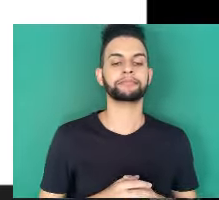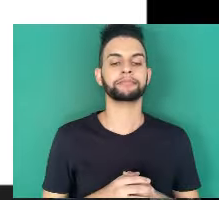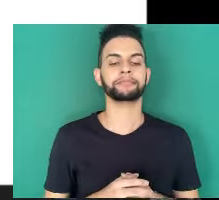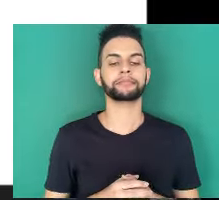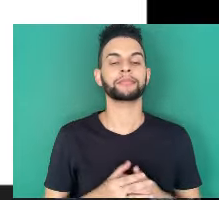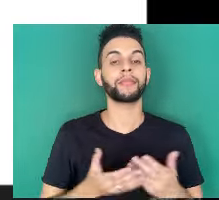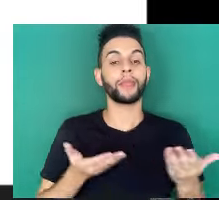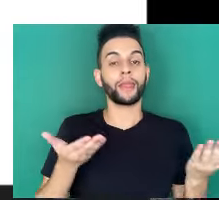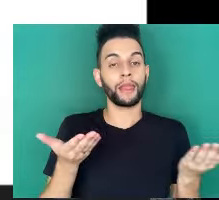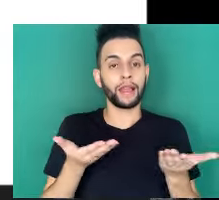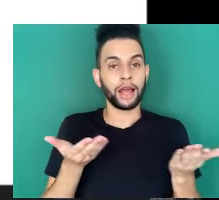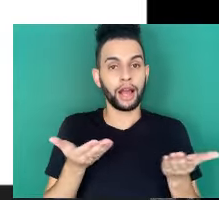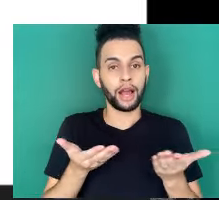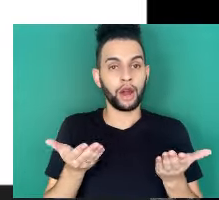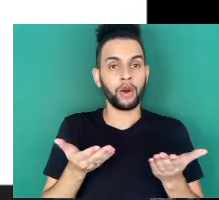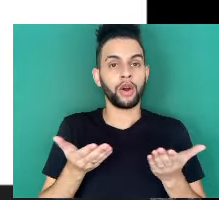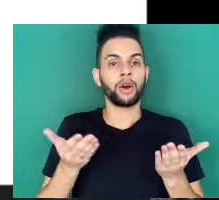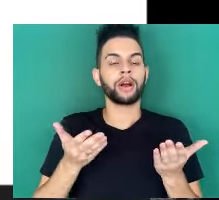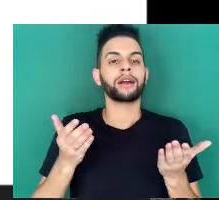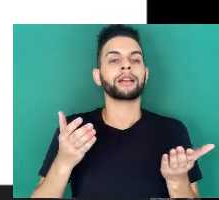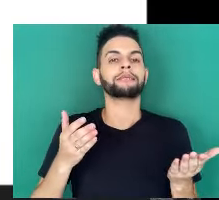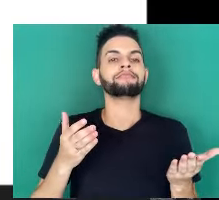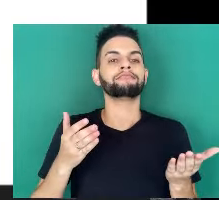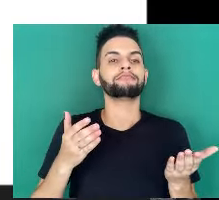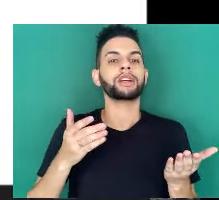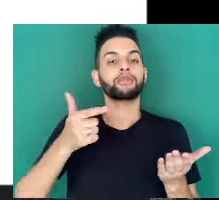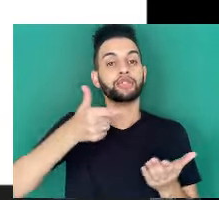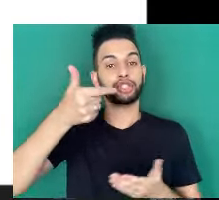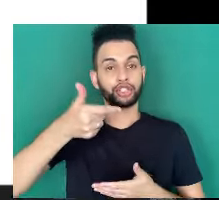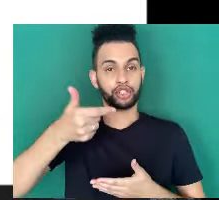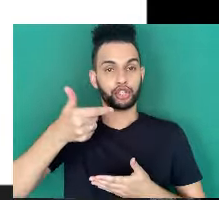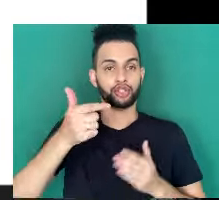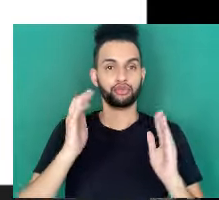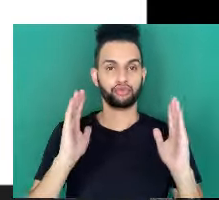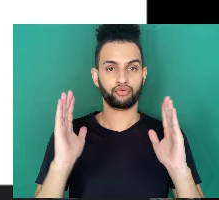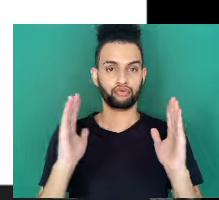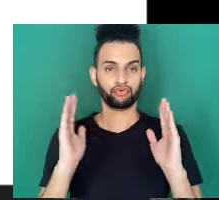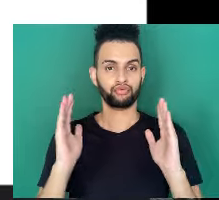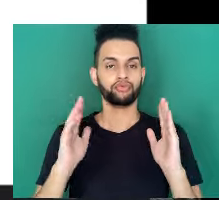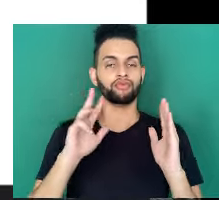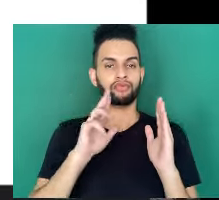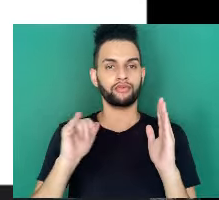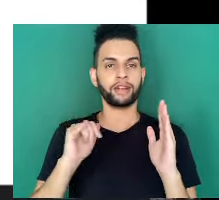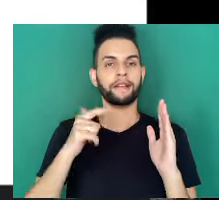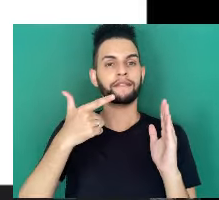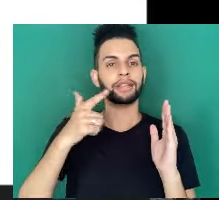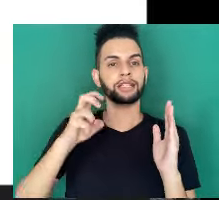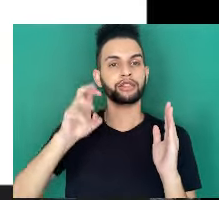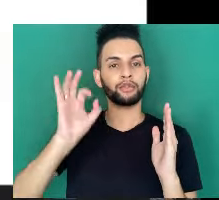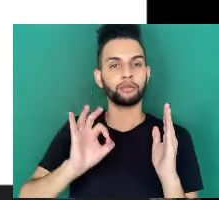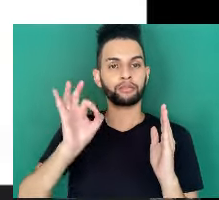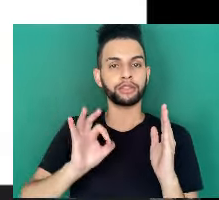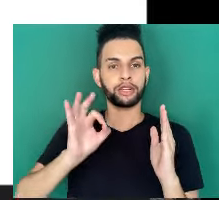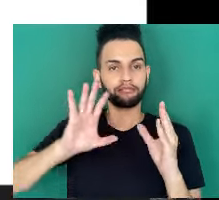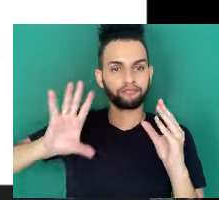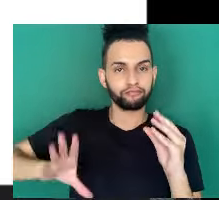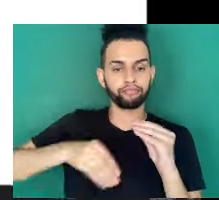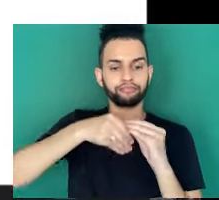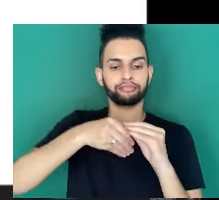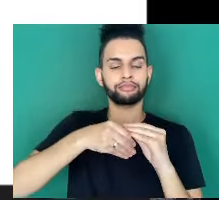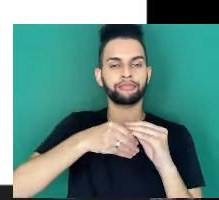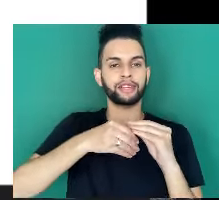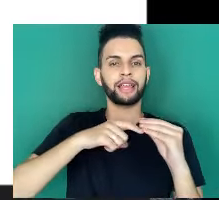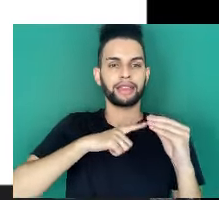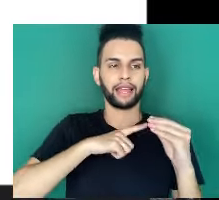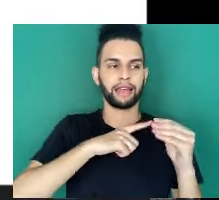Aí, agora, vai incidir, né, depois do segundo período de tempo, 25% em cima desse capital